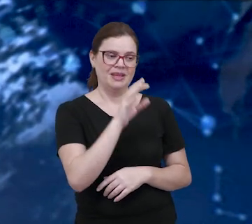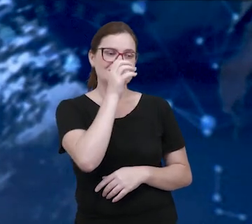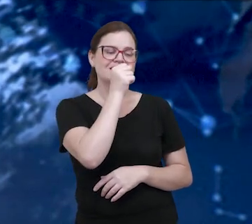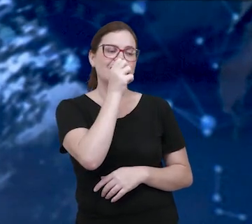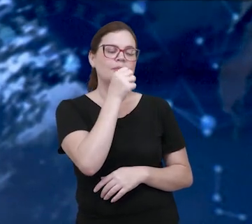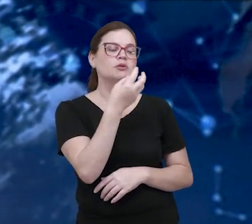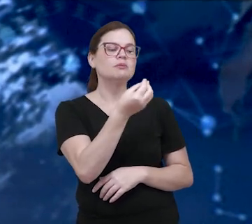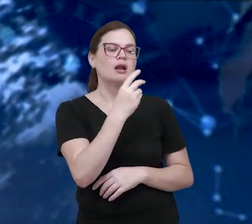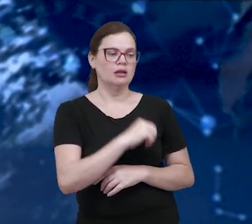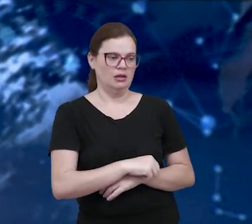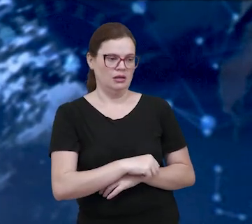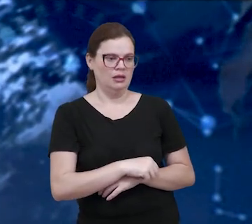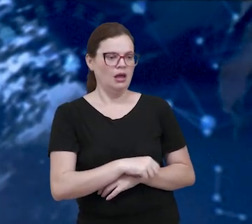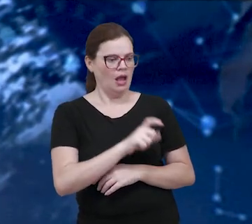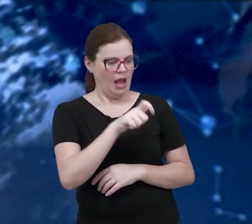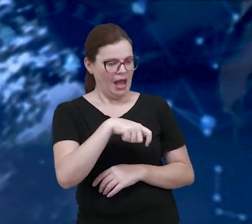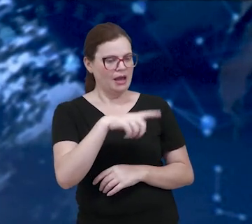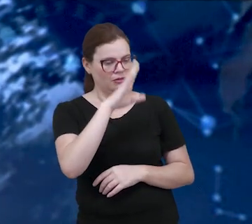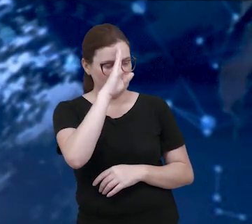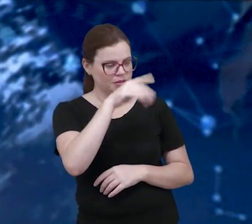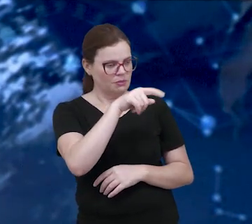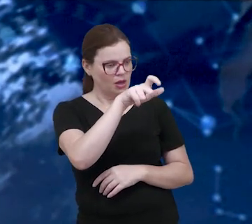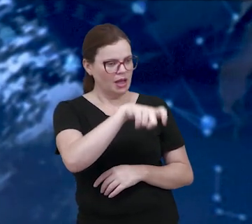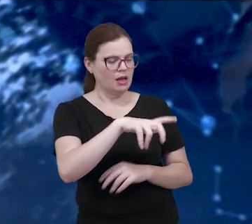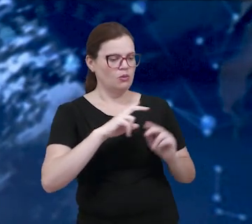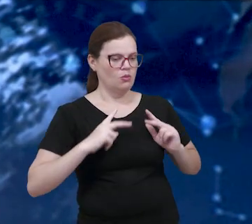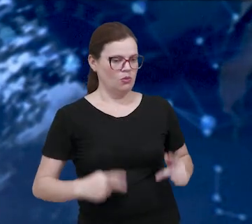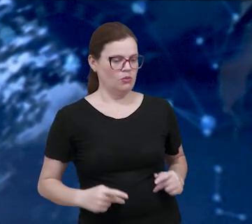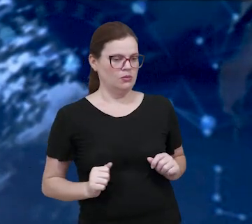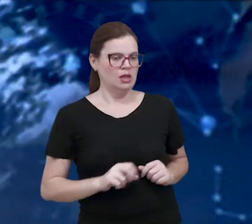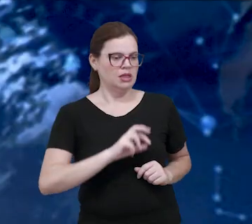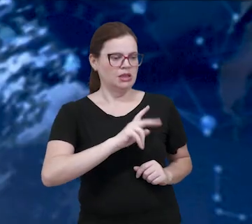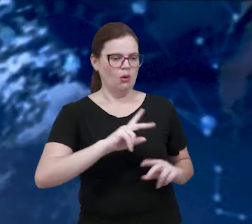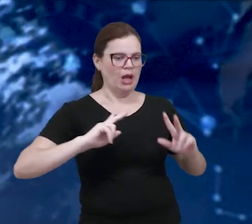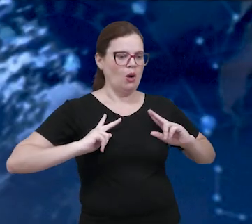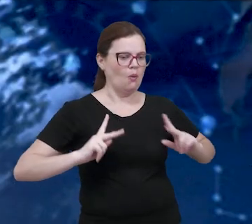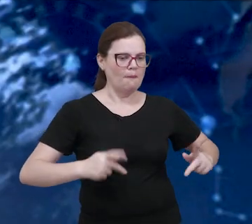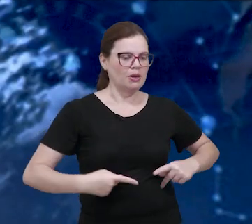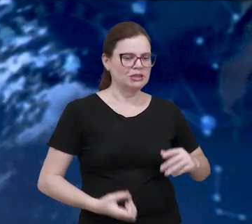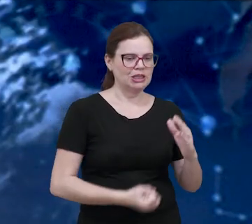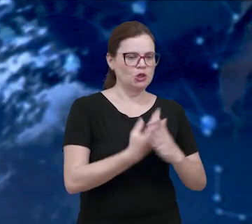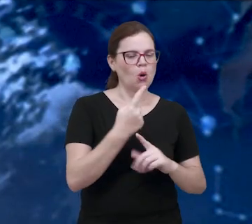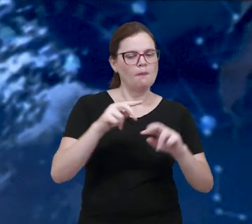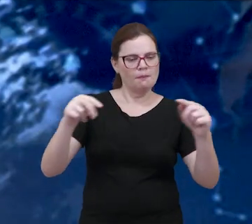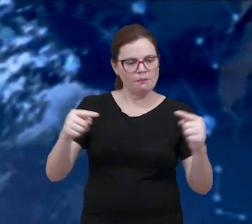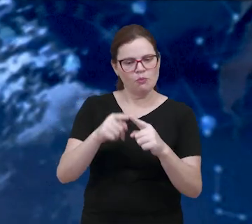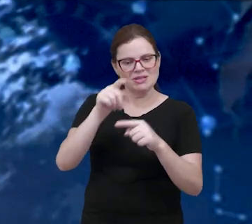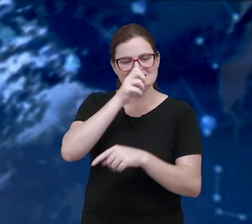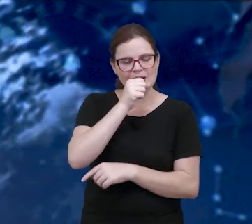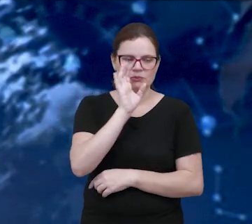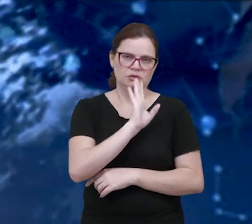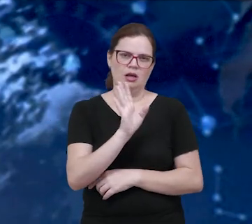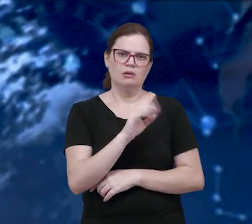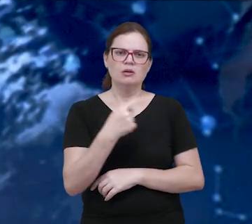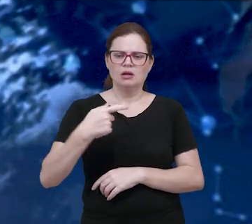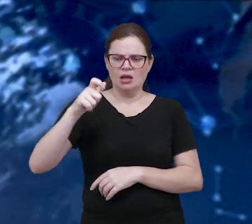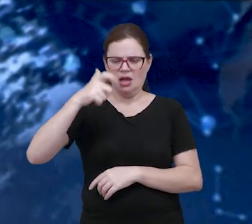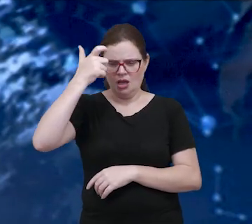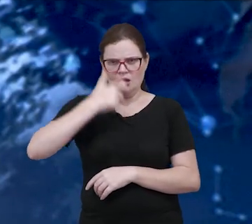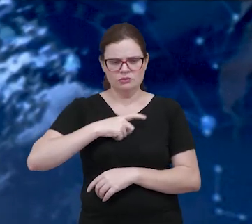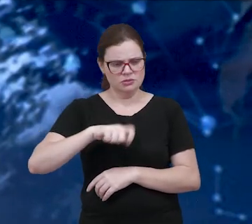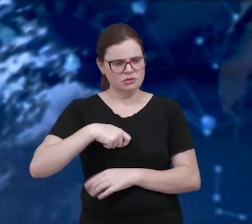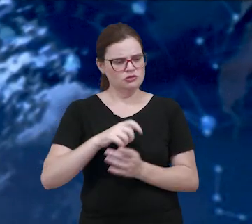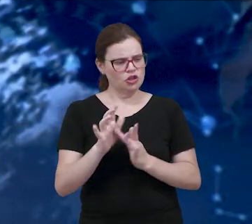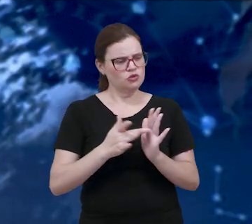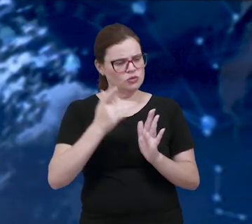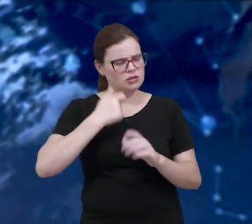por causa do homem, e não o homem por causa do sábado. Portanto, o Filho do Homem é do Senhor, é Senhor do sábado.